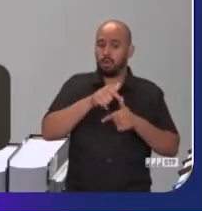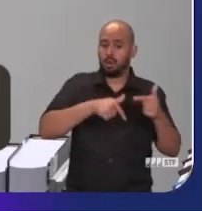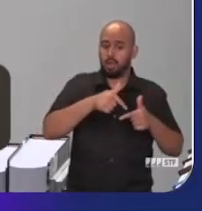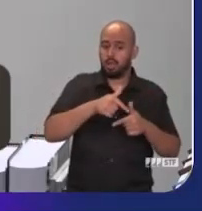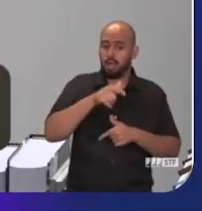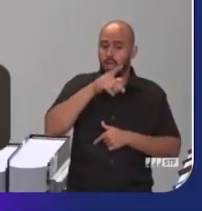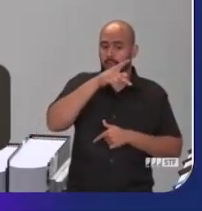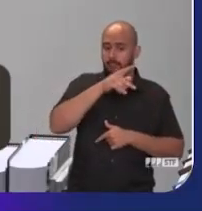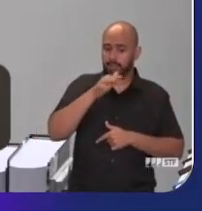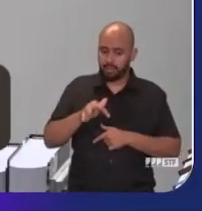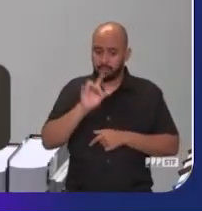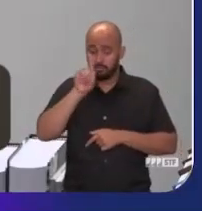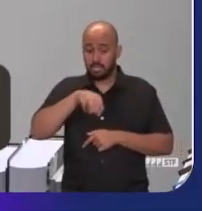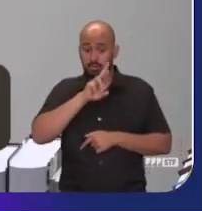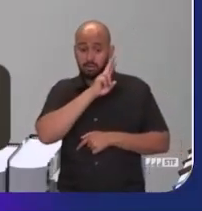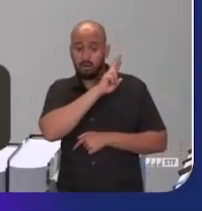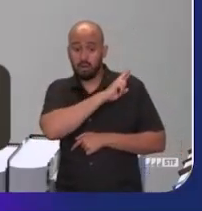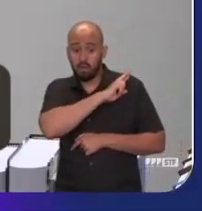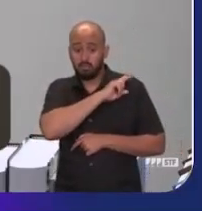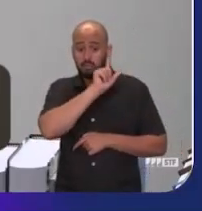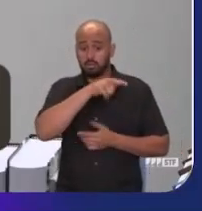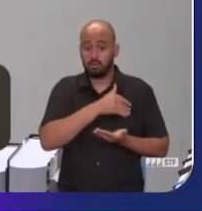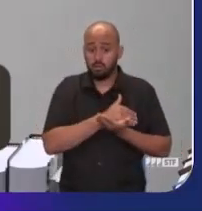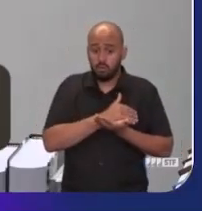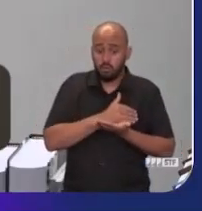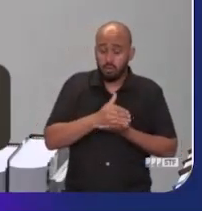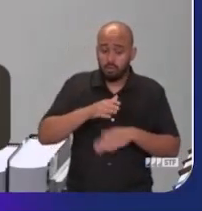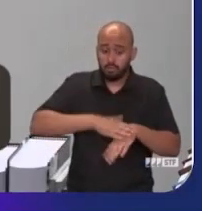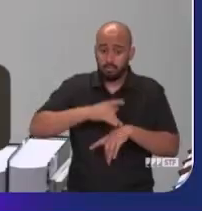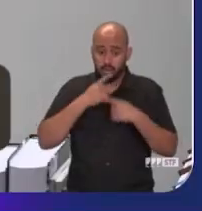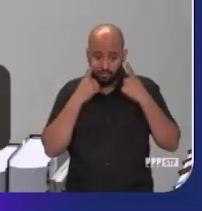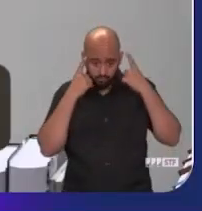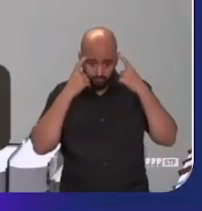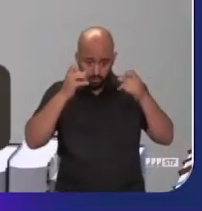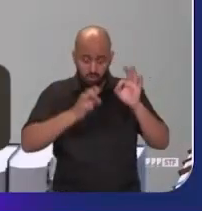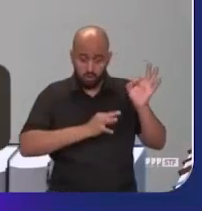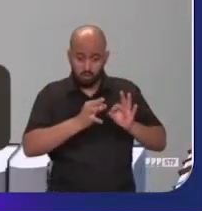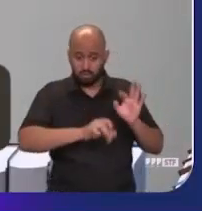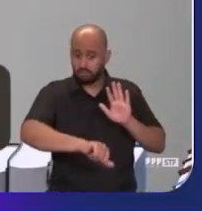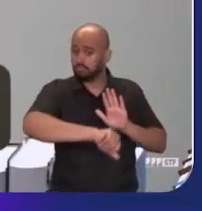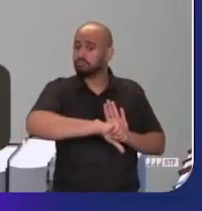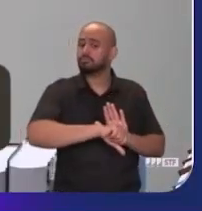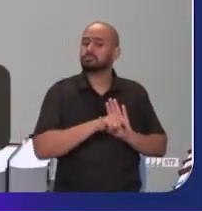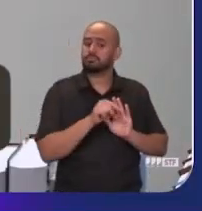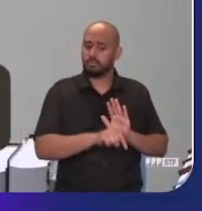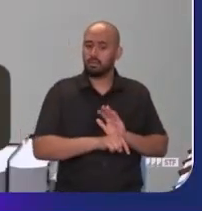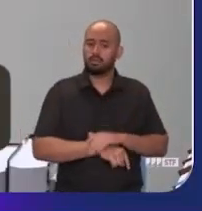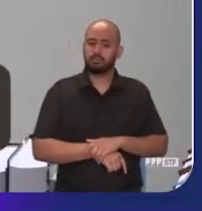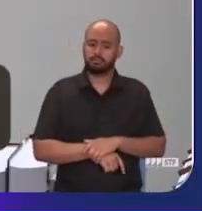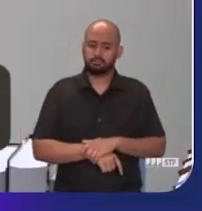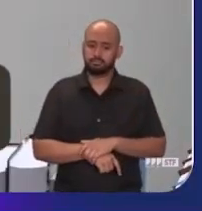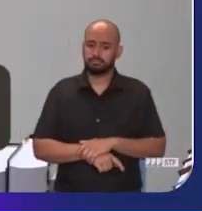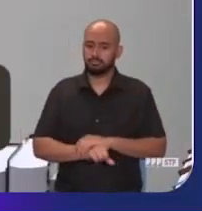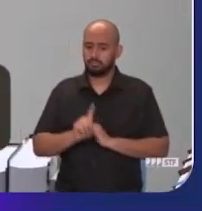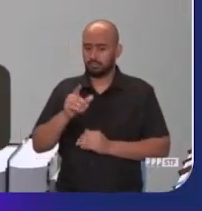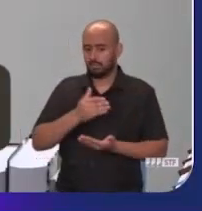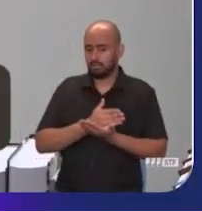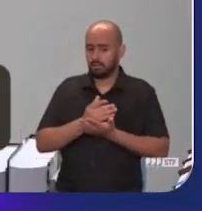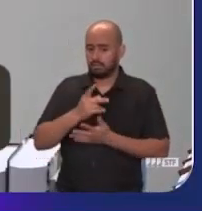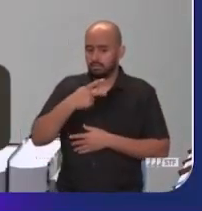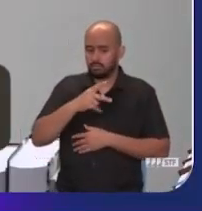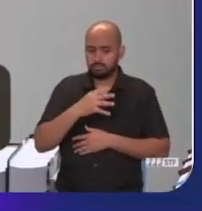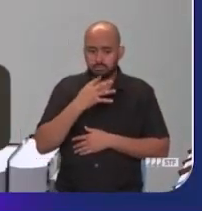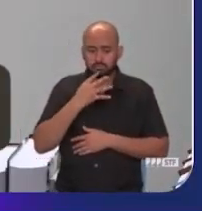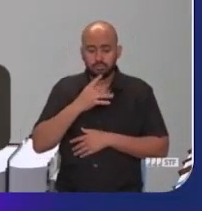os responsáveis pelas iniciativas mais violentas da organização criminosa. A partir dos seus conhecimentos